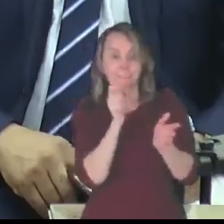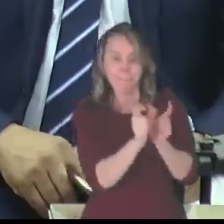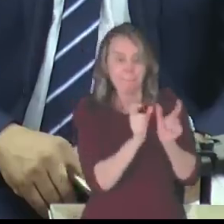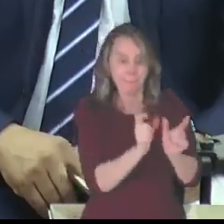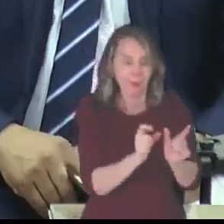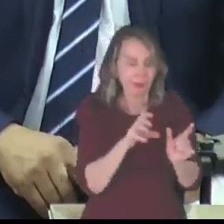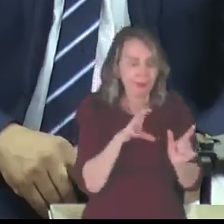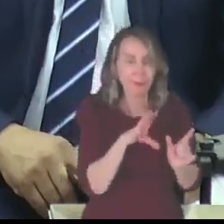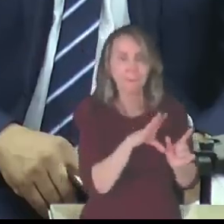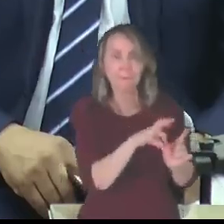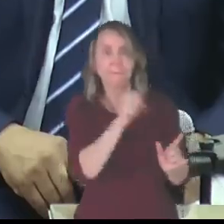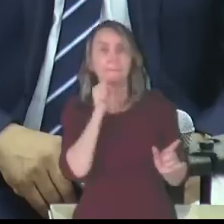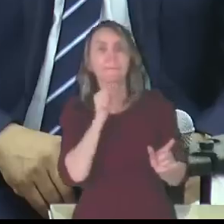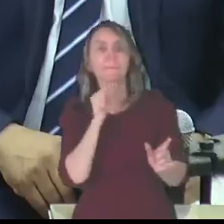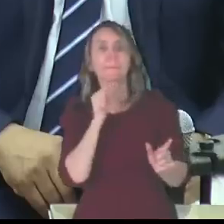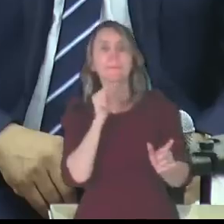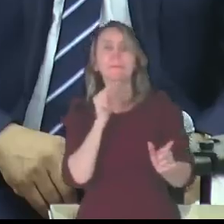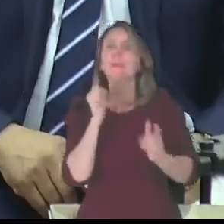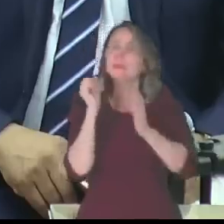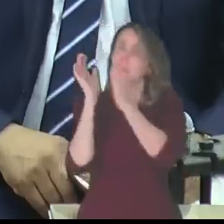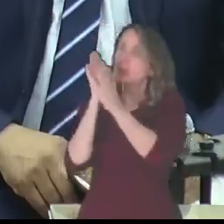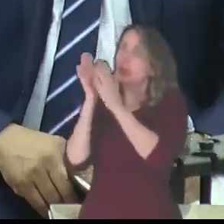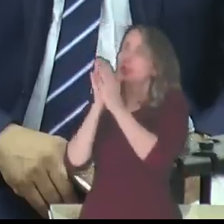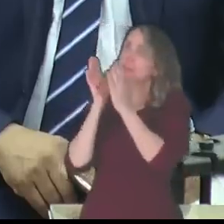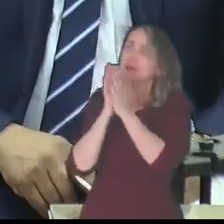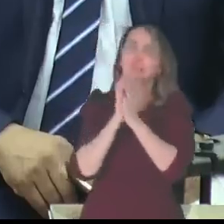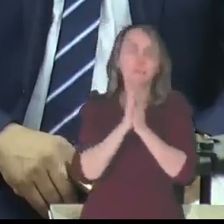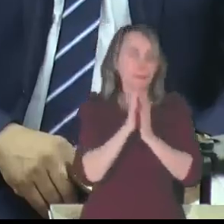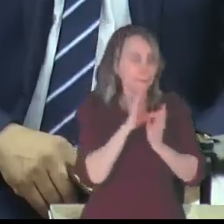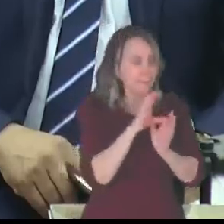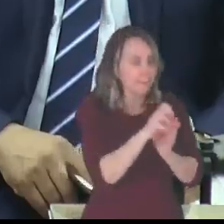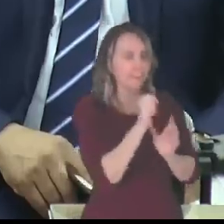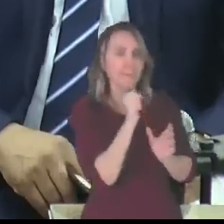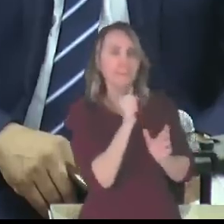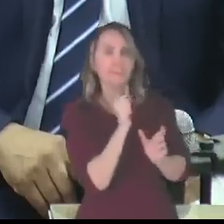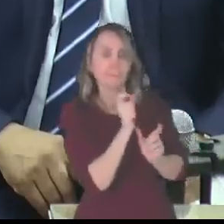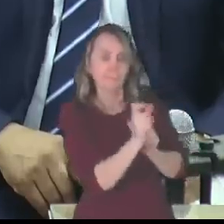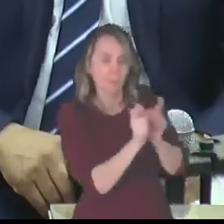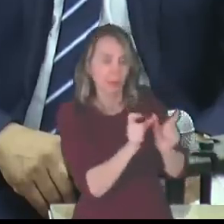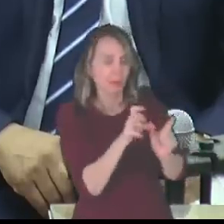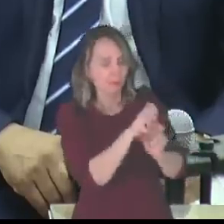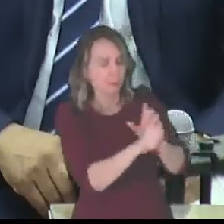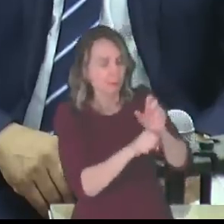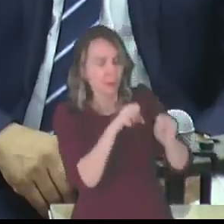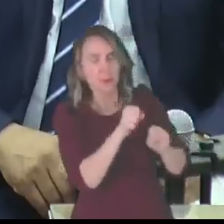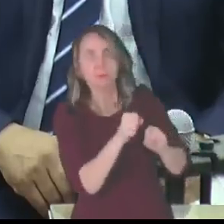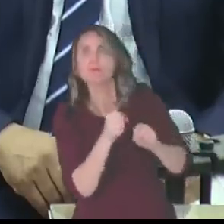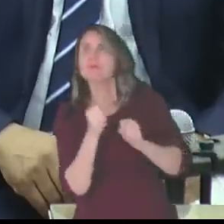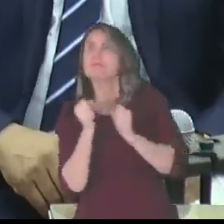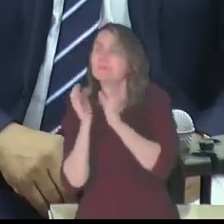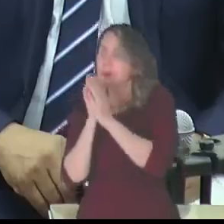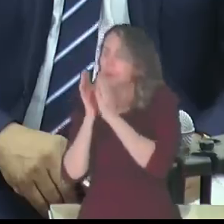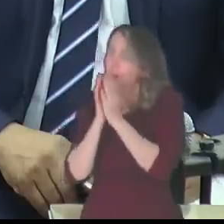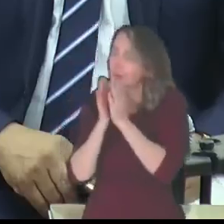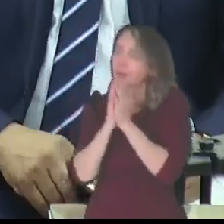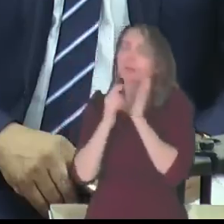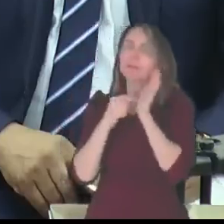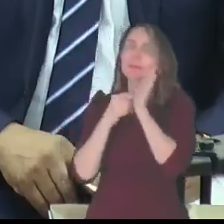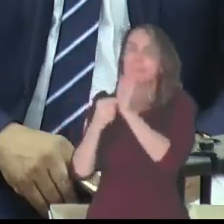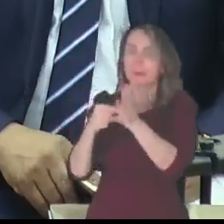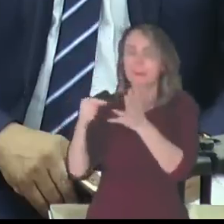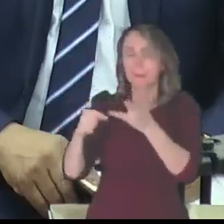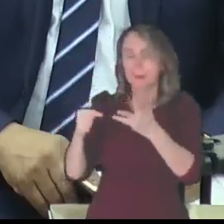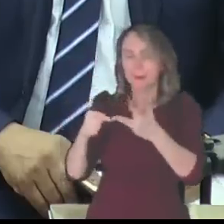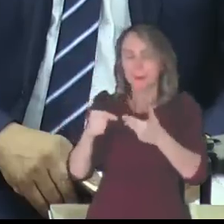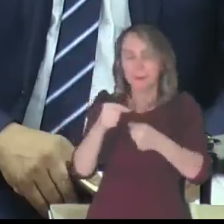e apresentava as causas pegava a palavra Universal e apresentava as causas pegava a palavra do sal e apresentava